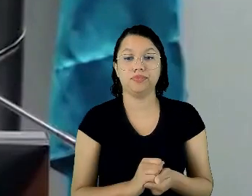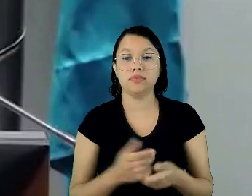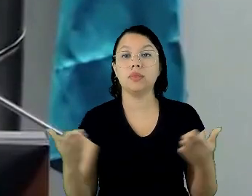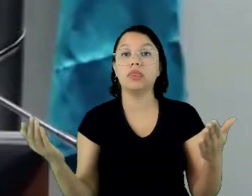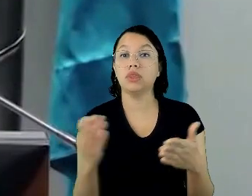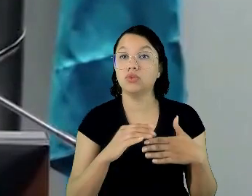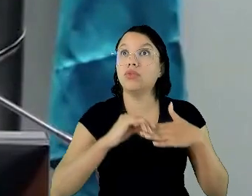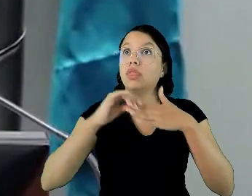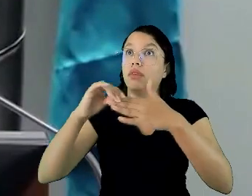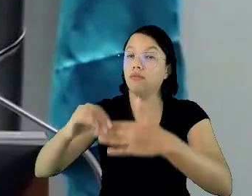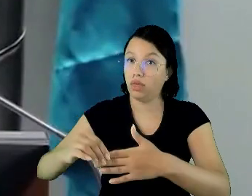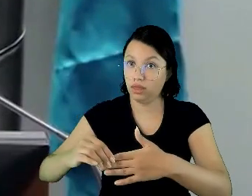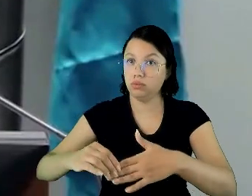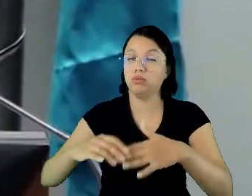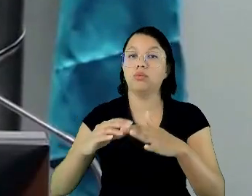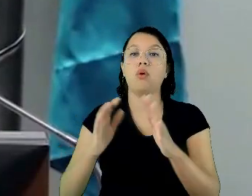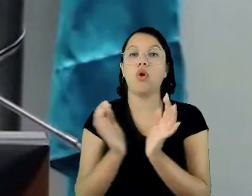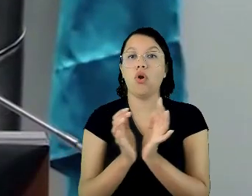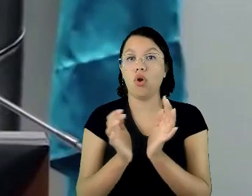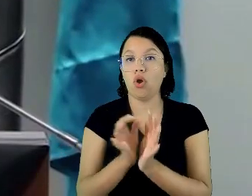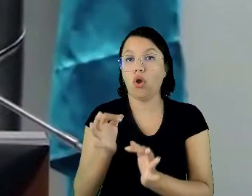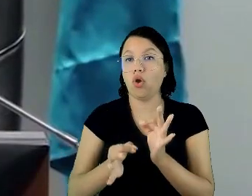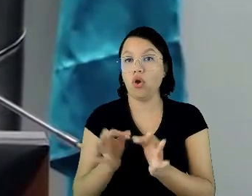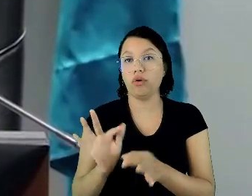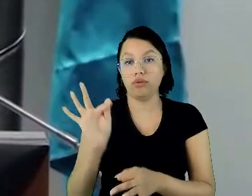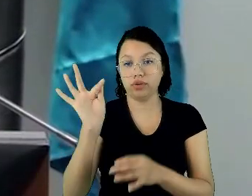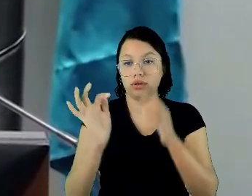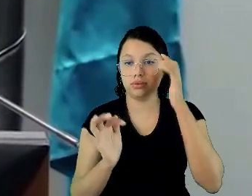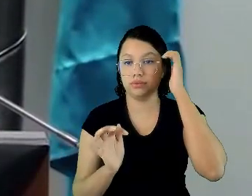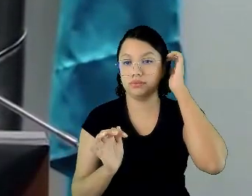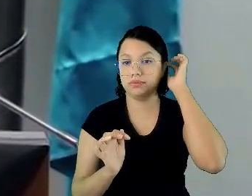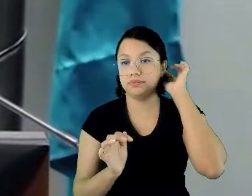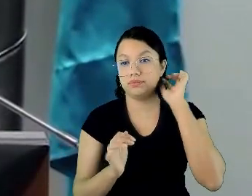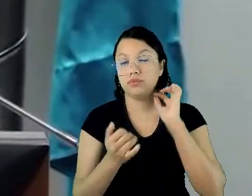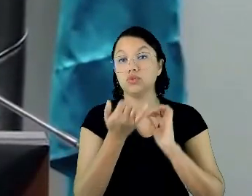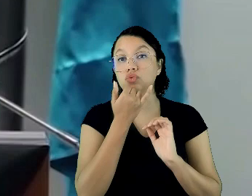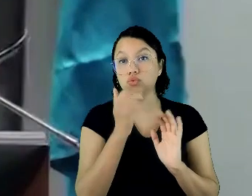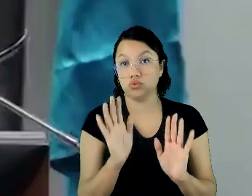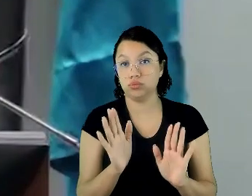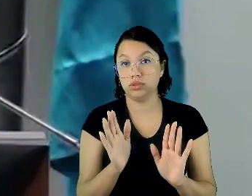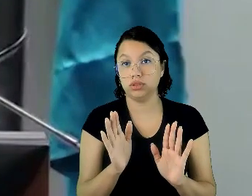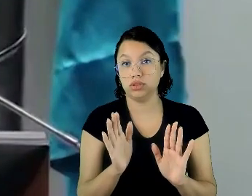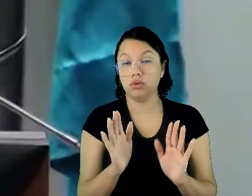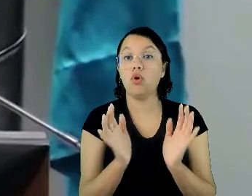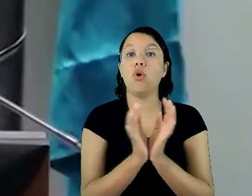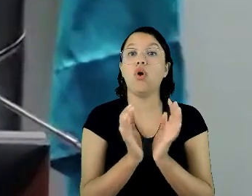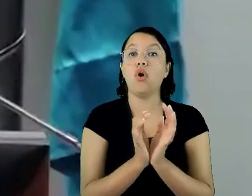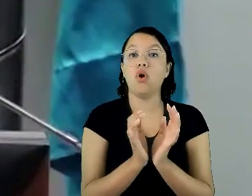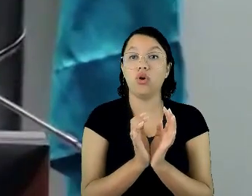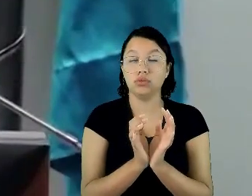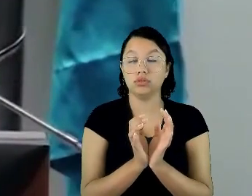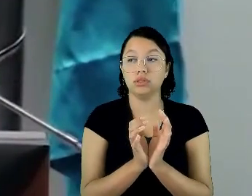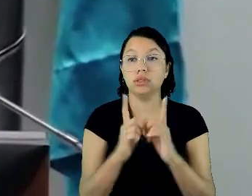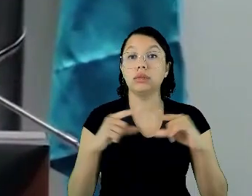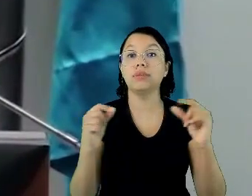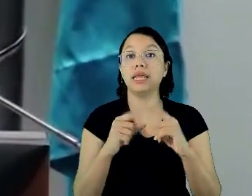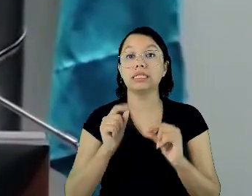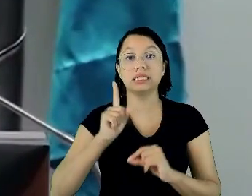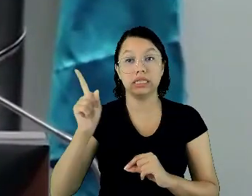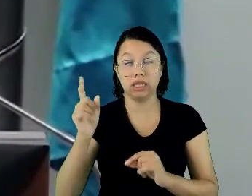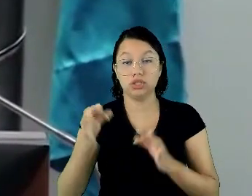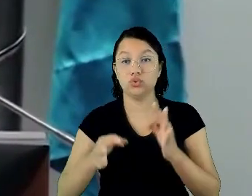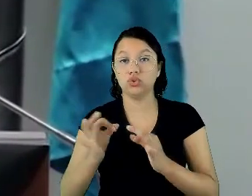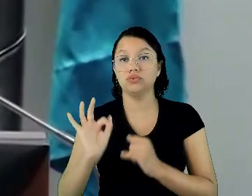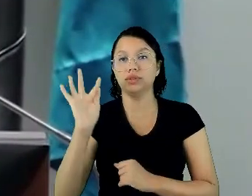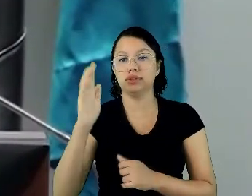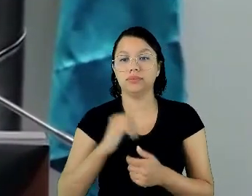Federal, ao Conselho, né, em Brasília, da Justiça Federal, e agora nós temos uma reunião,